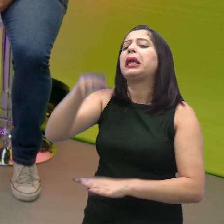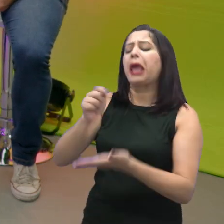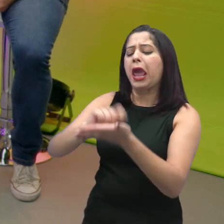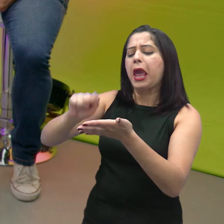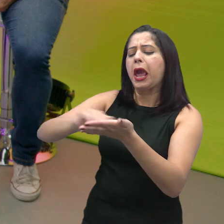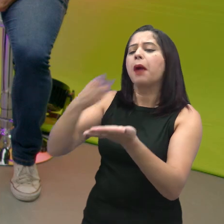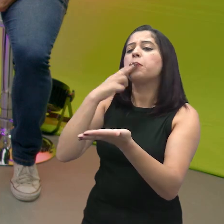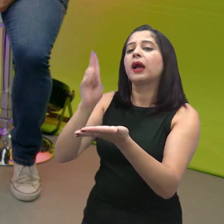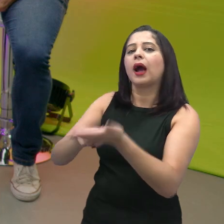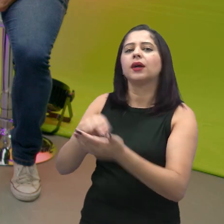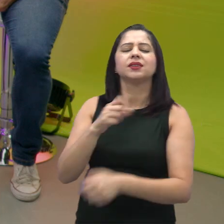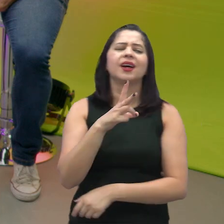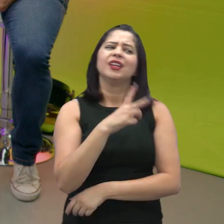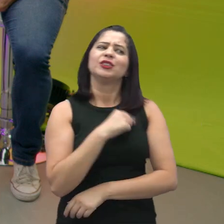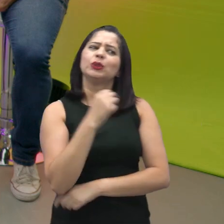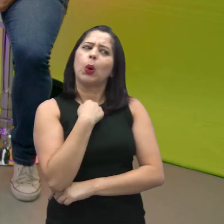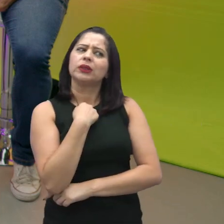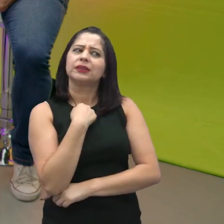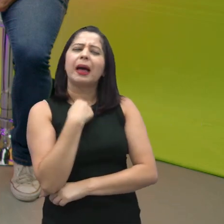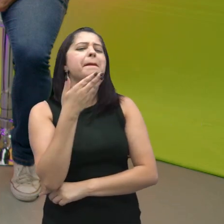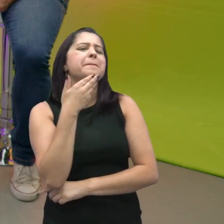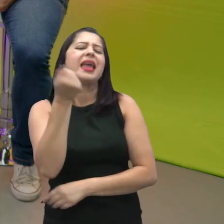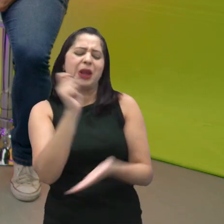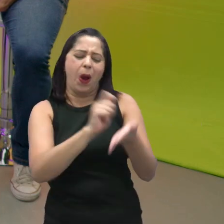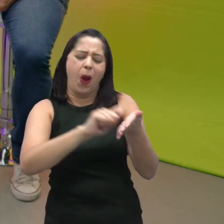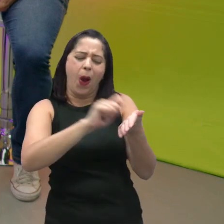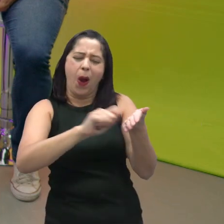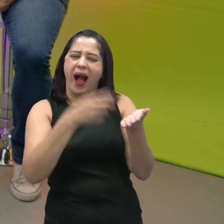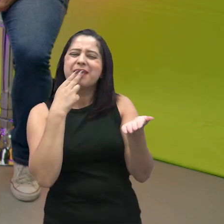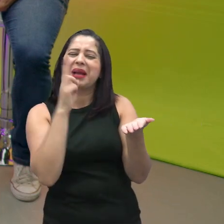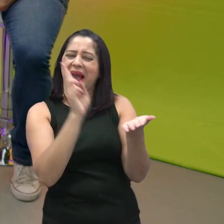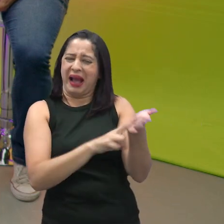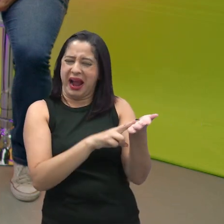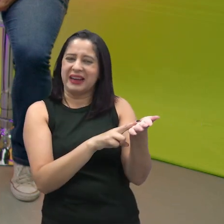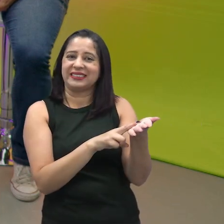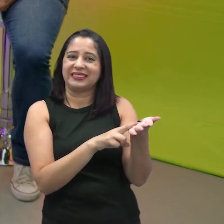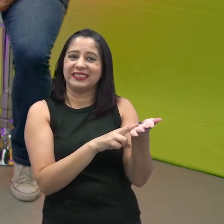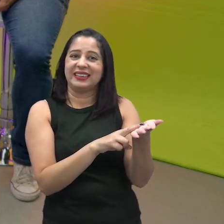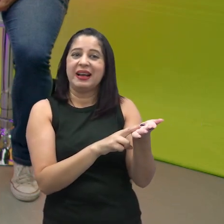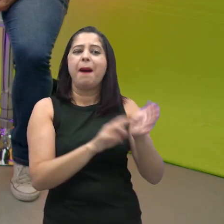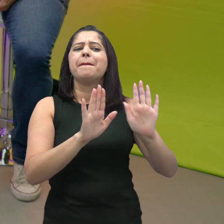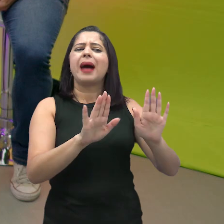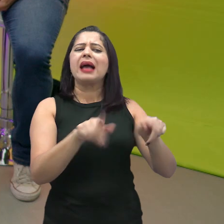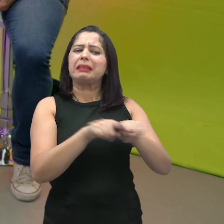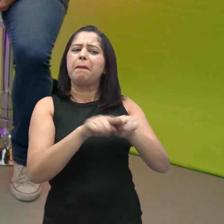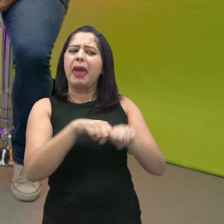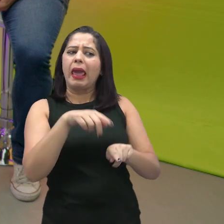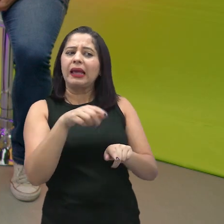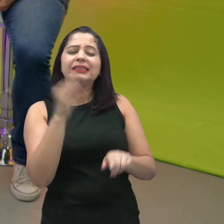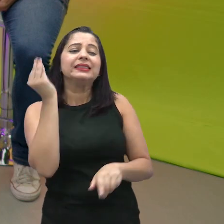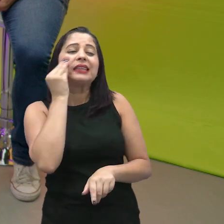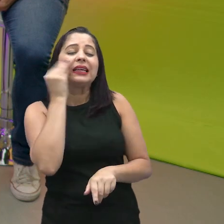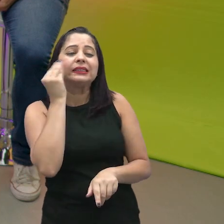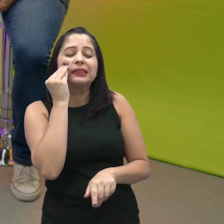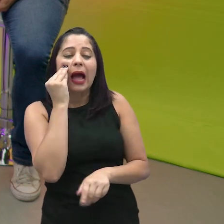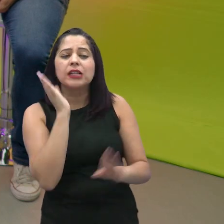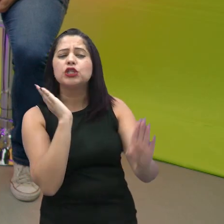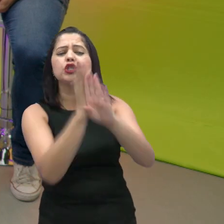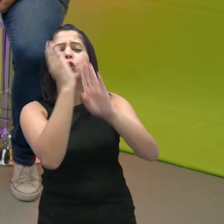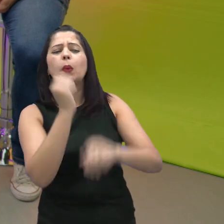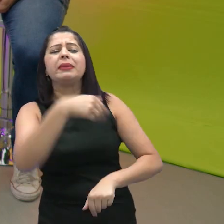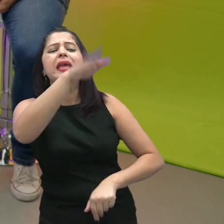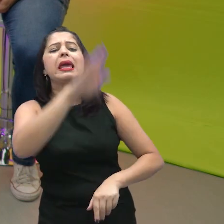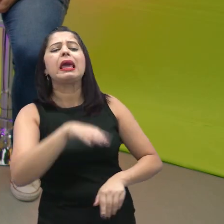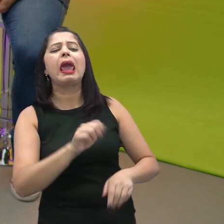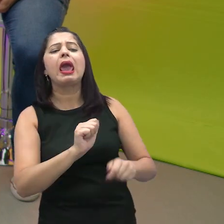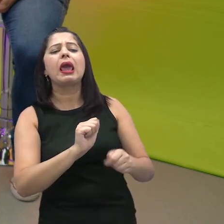escreveu? Nossa, eu acho que escrever seria interessante, mas também tentar descobrir, né, que dá aquela agonia,